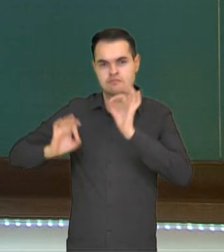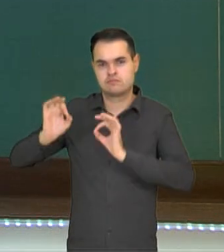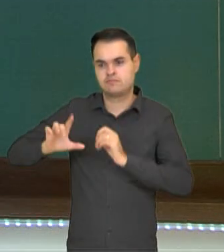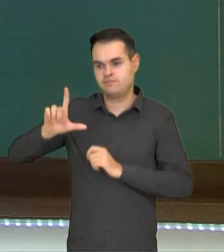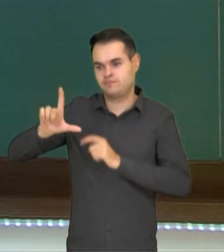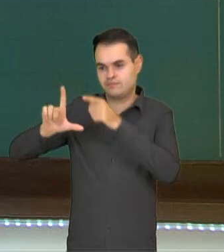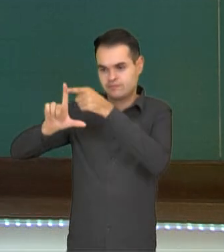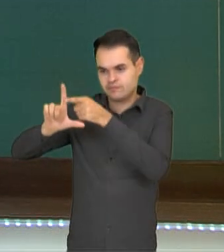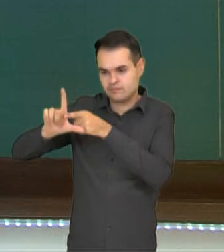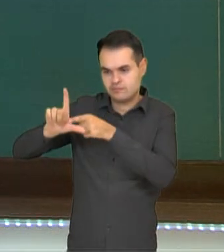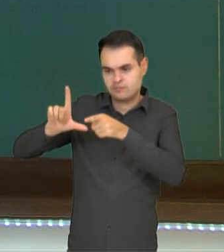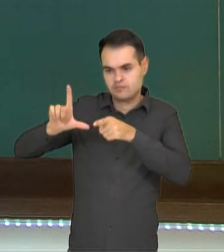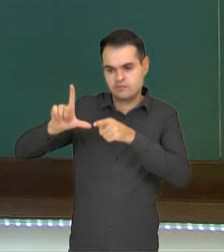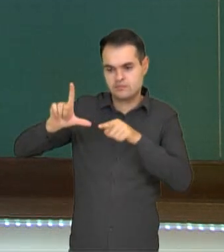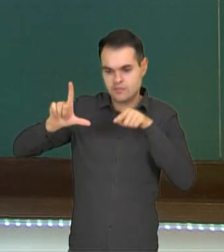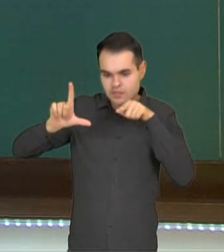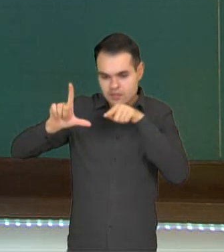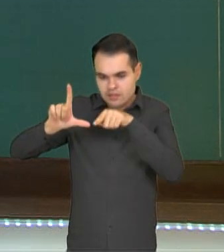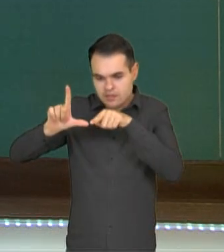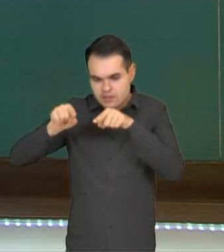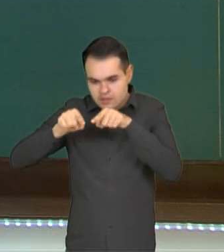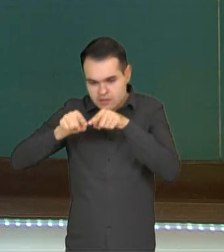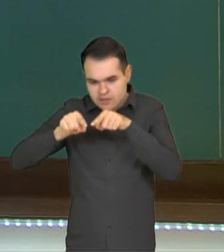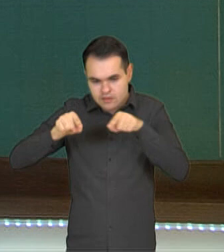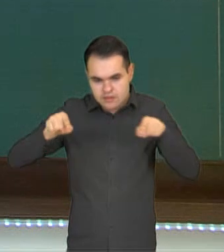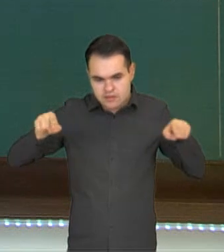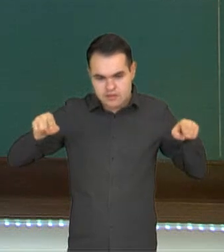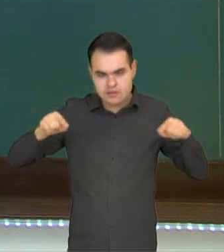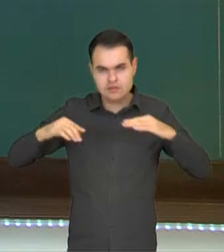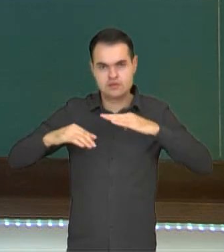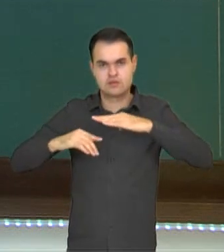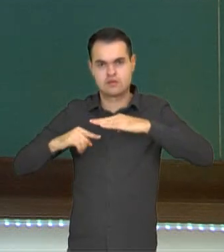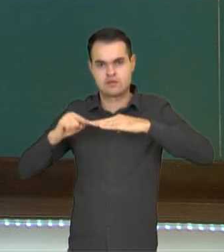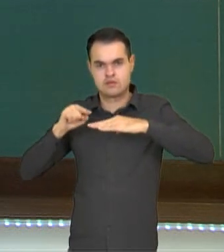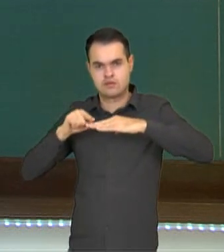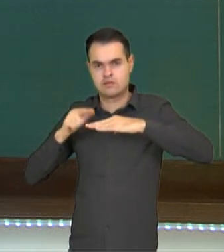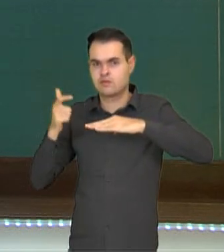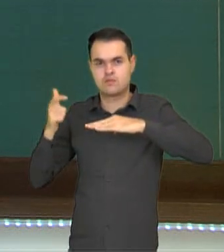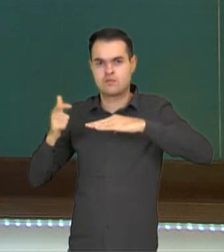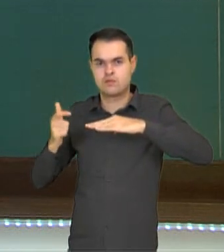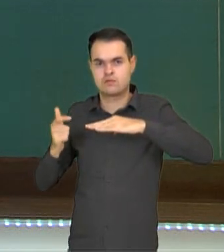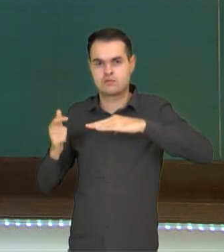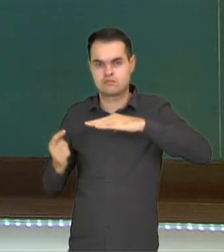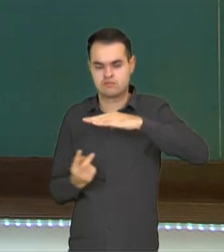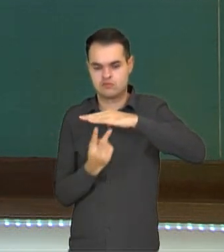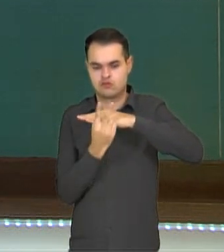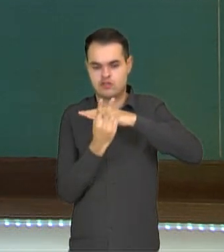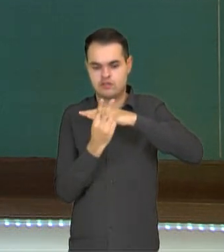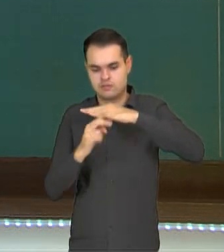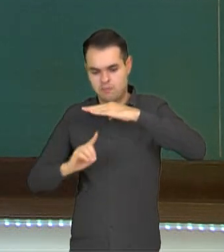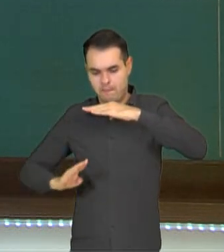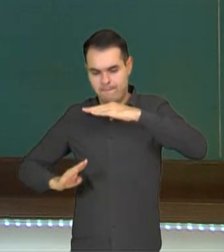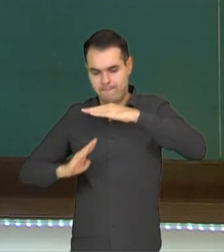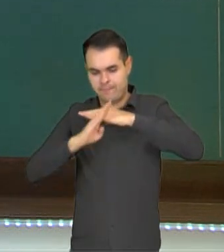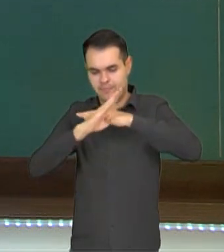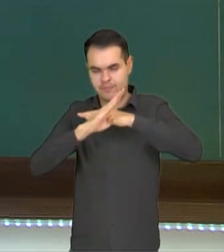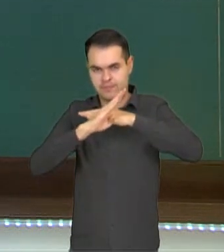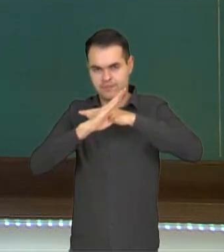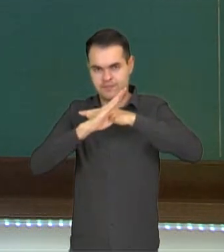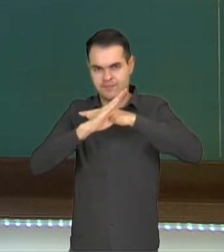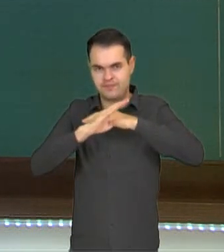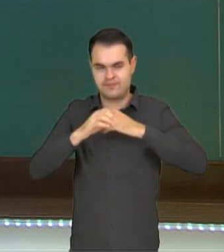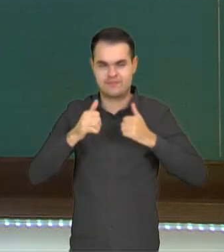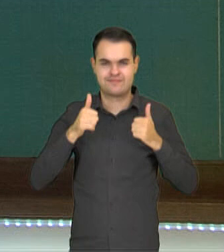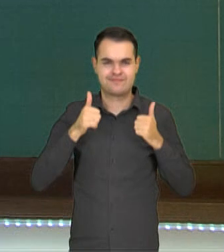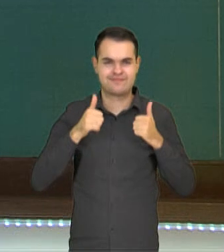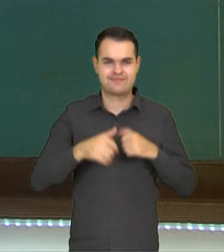gráfico, lá no eixo x, que é aquele eixo horizontal, por onde que a reta vai passar? Por 2. Muito bem. Tudo bem? Então,